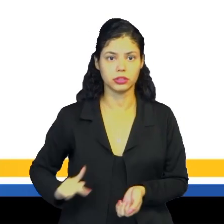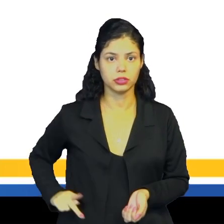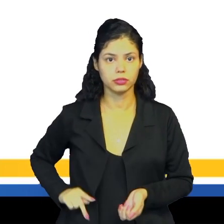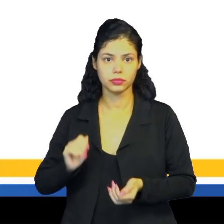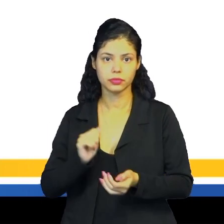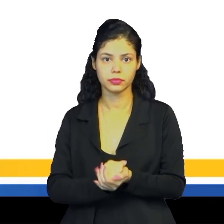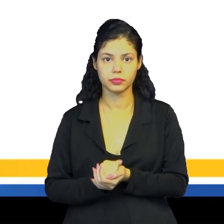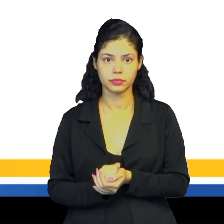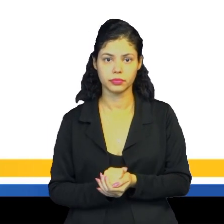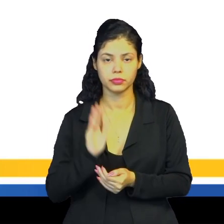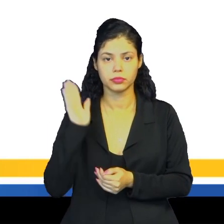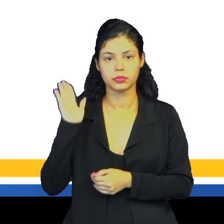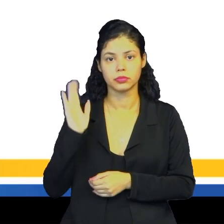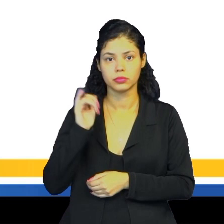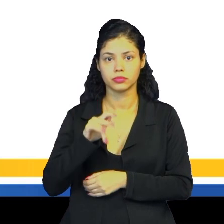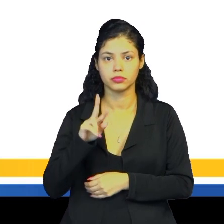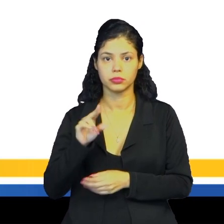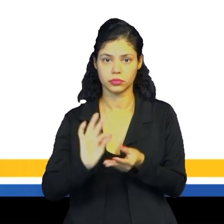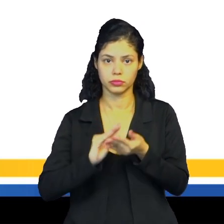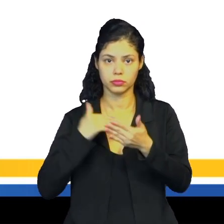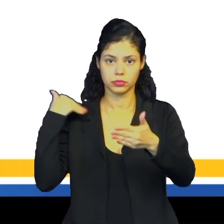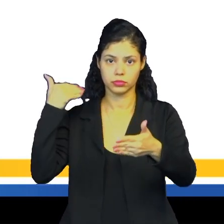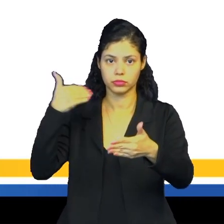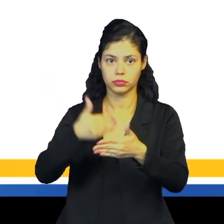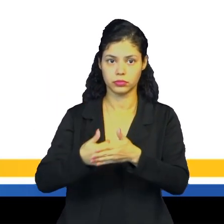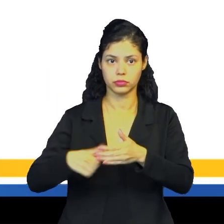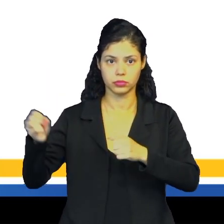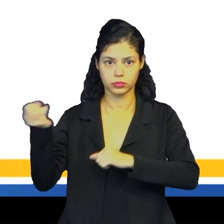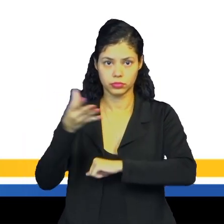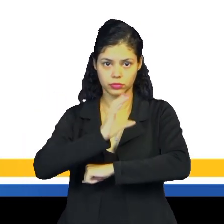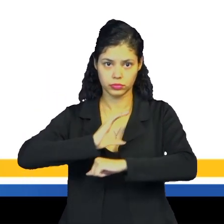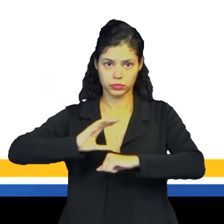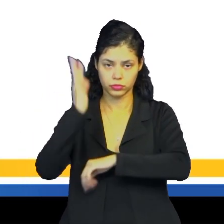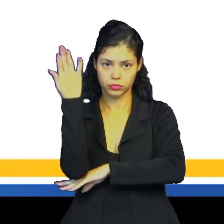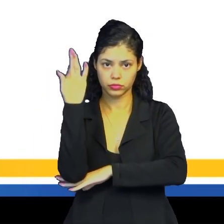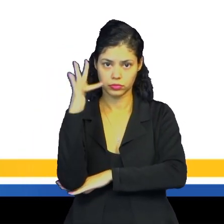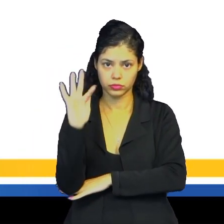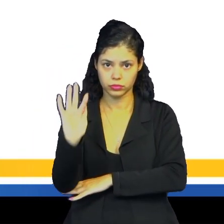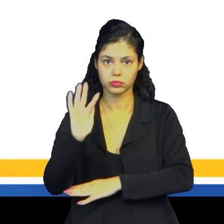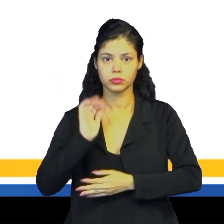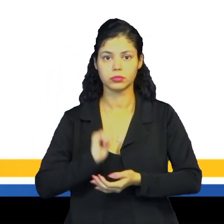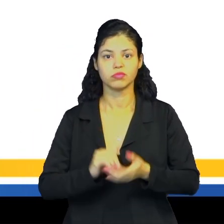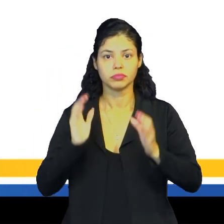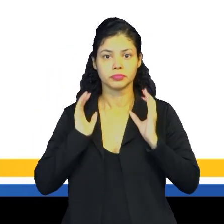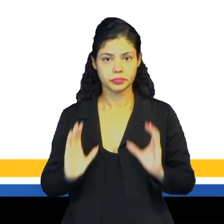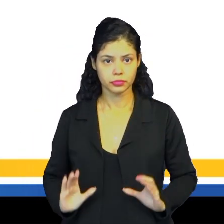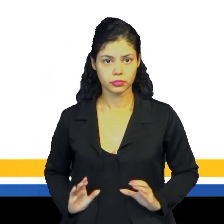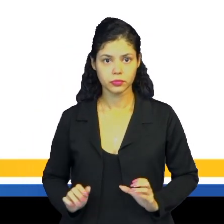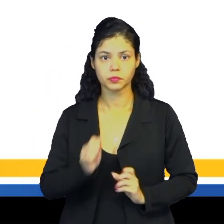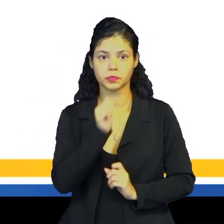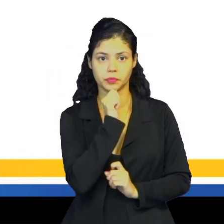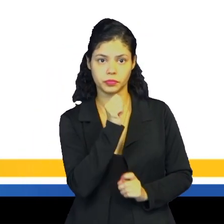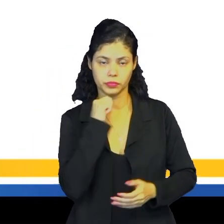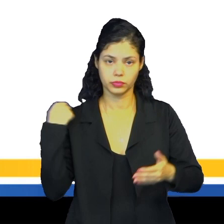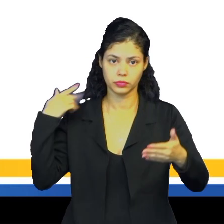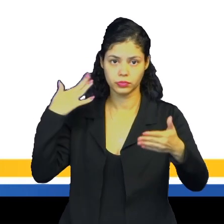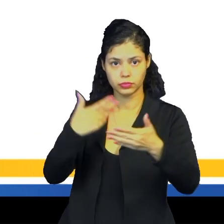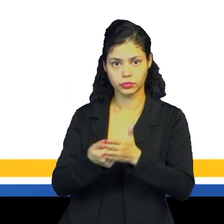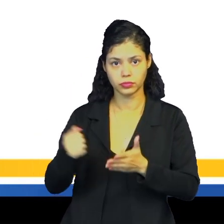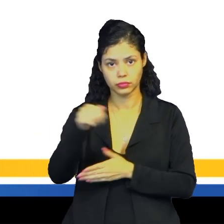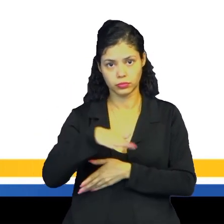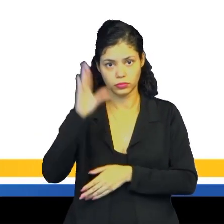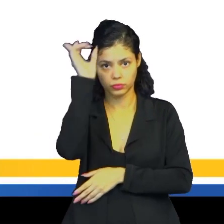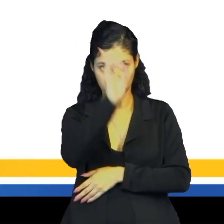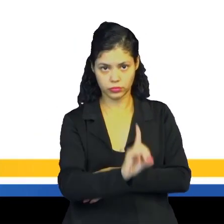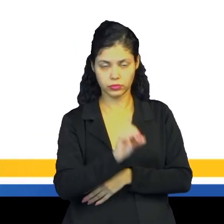No mandato de Sarney, foi promulgada a nova Constituição Federal, apelidada de Constituição Cidadã. Além de avanços no campo